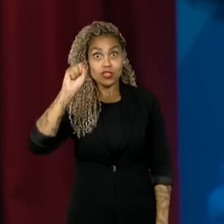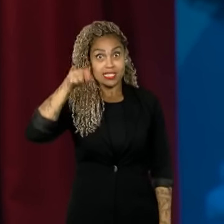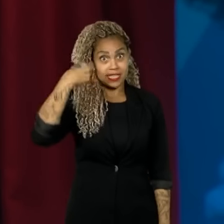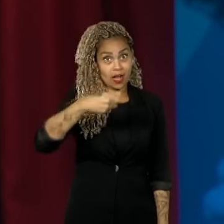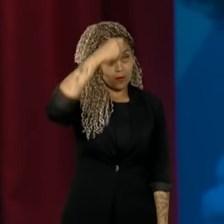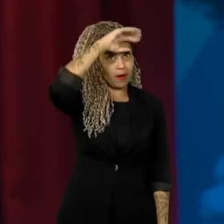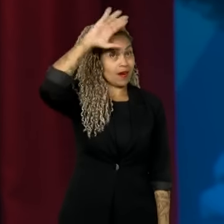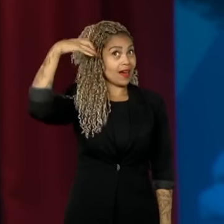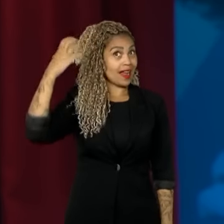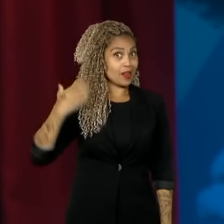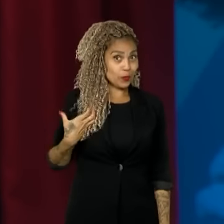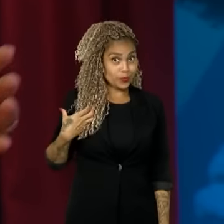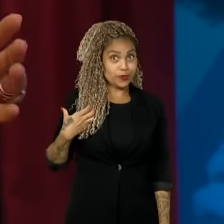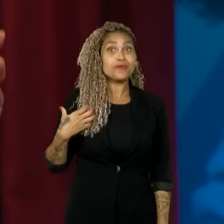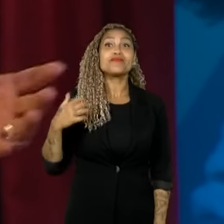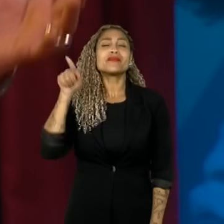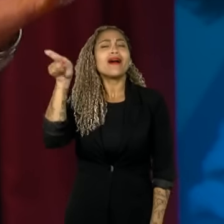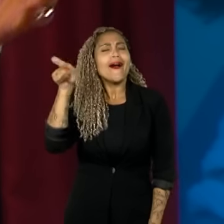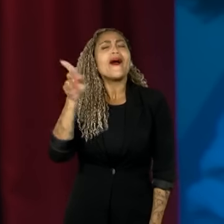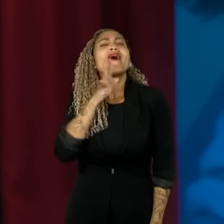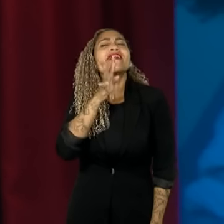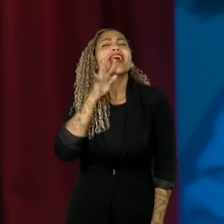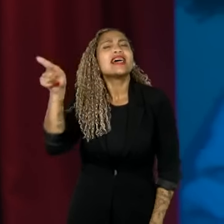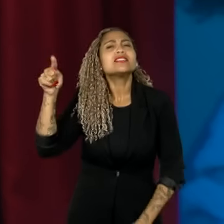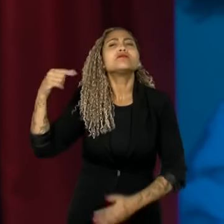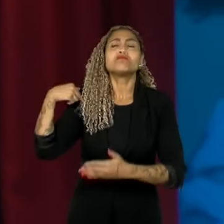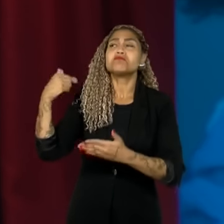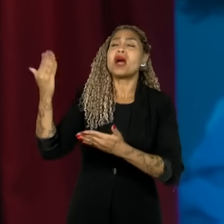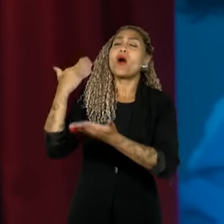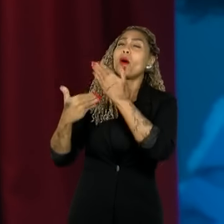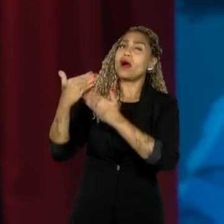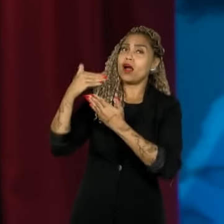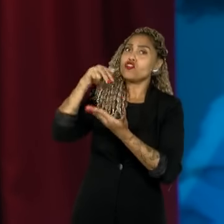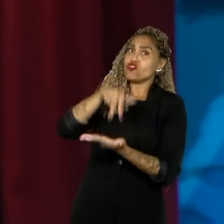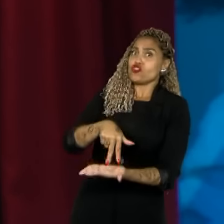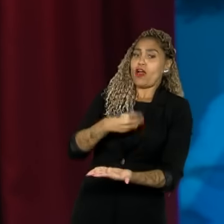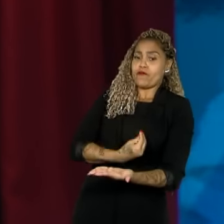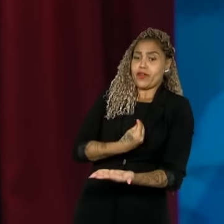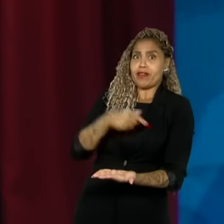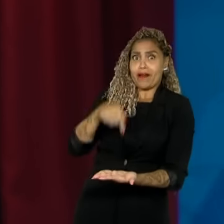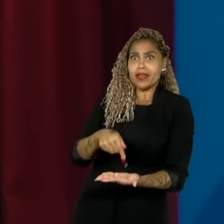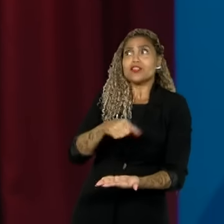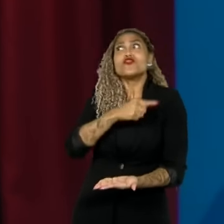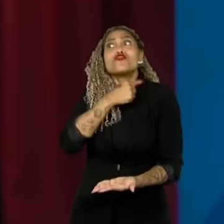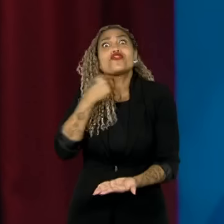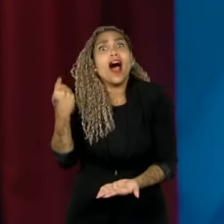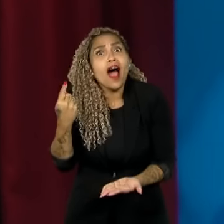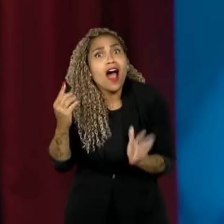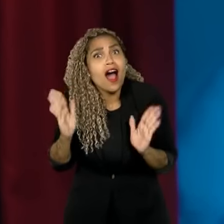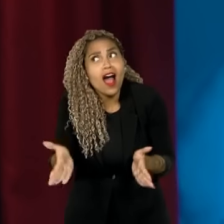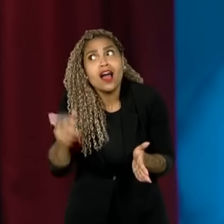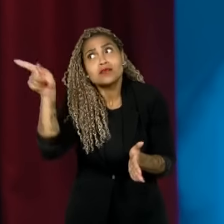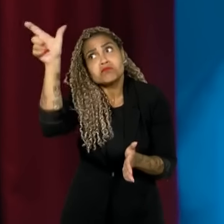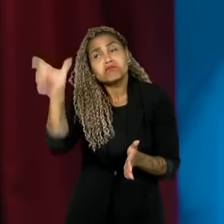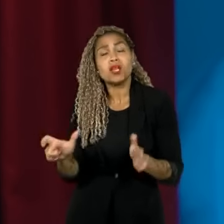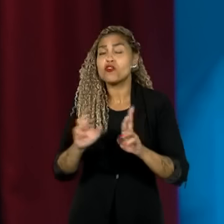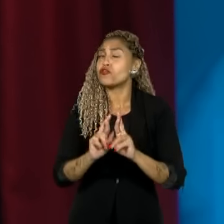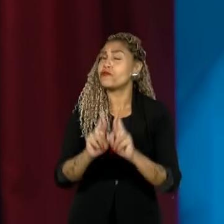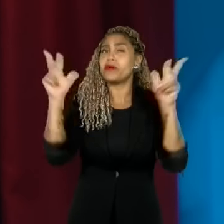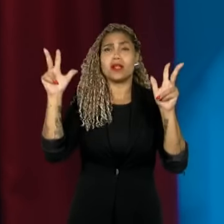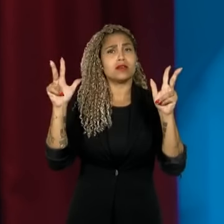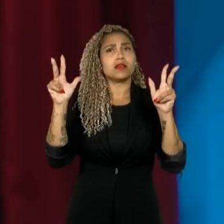Mestiça Mística. Em sua breve passagem aqui pela terra, Clara fez a diferença, rompendo alguns padrões da